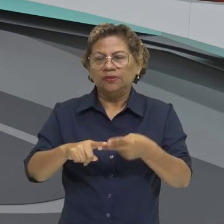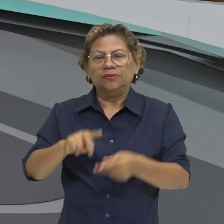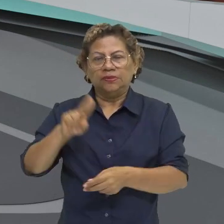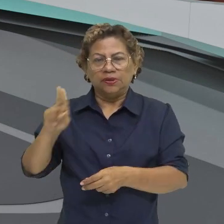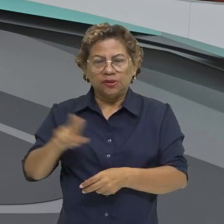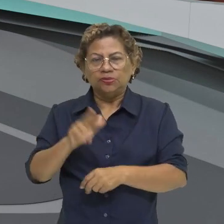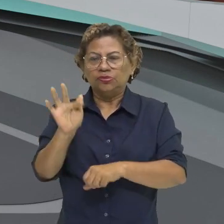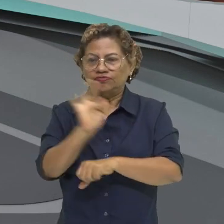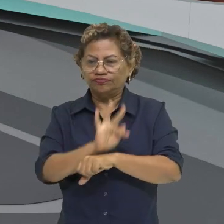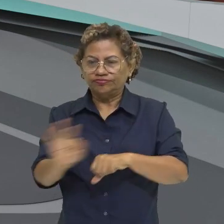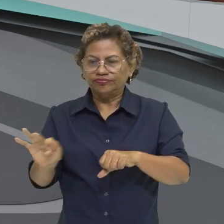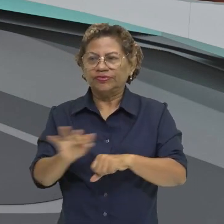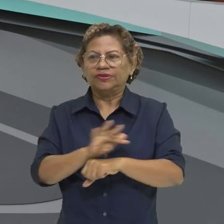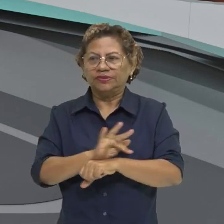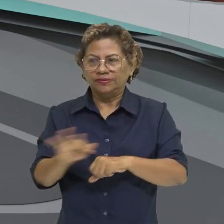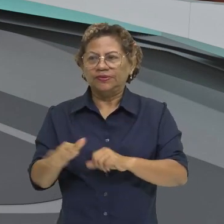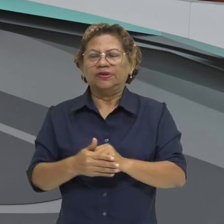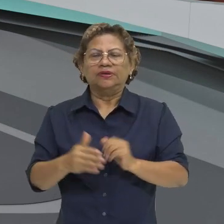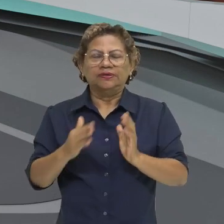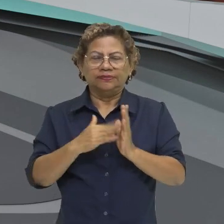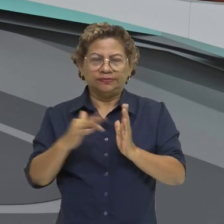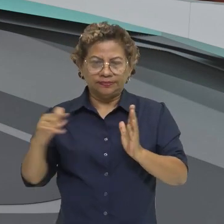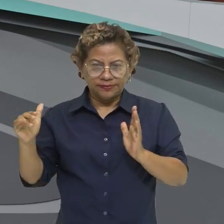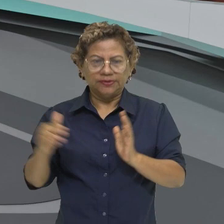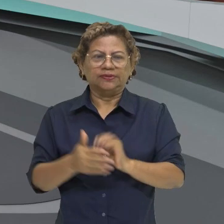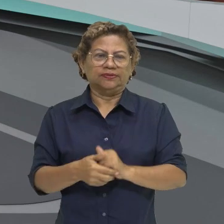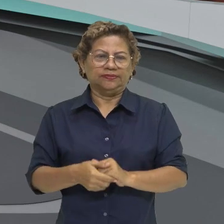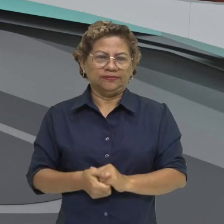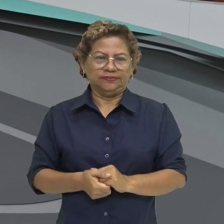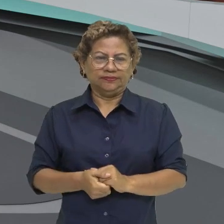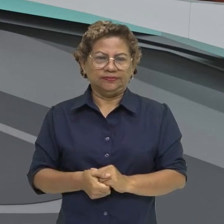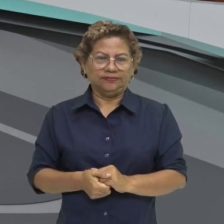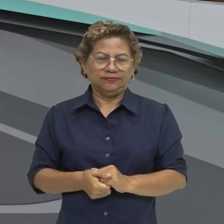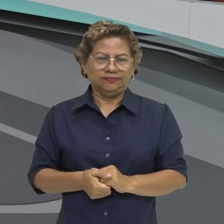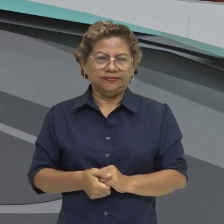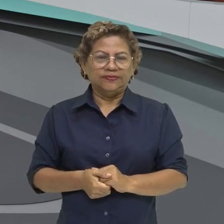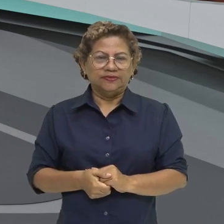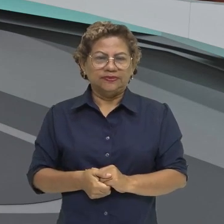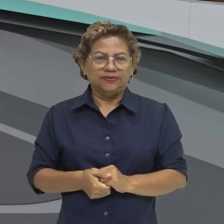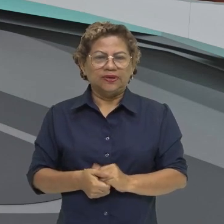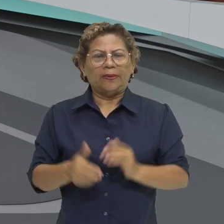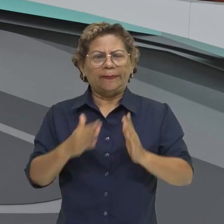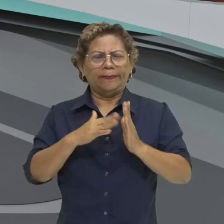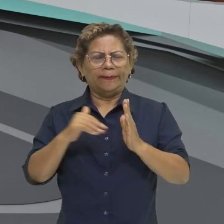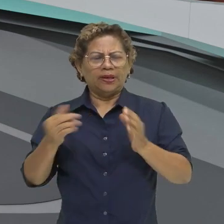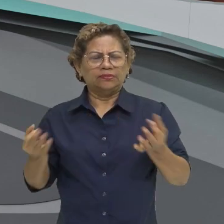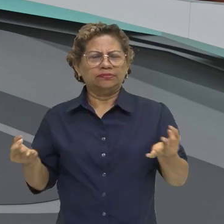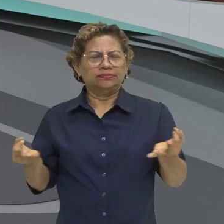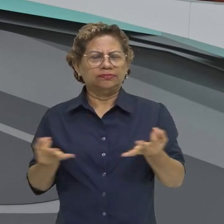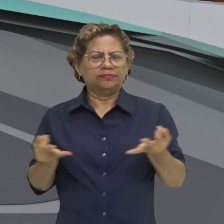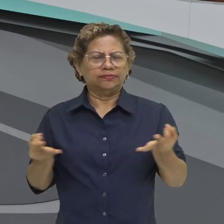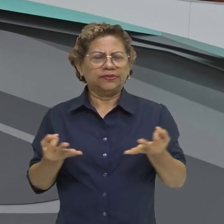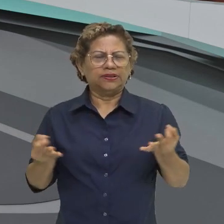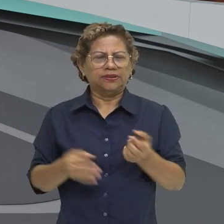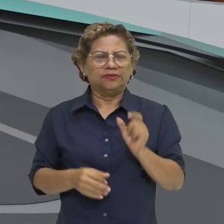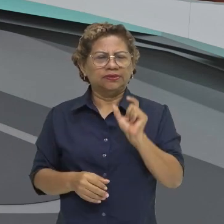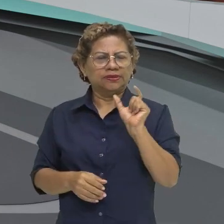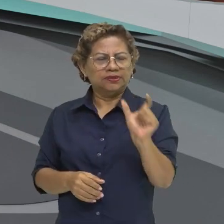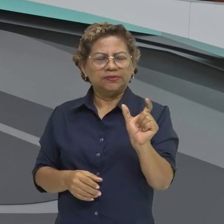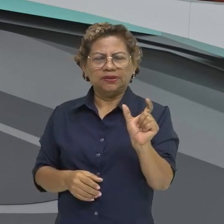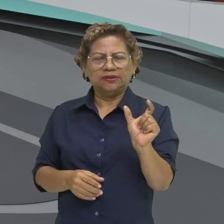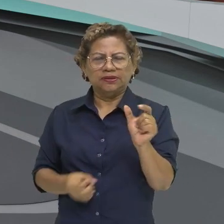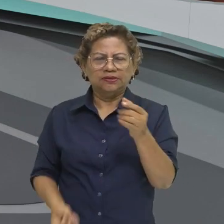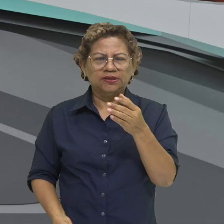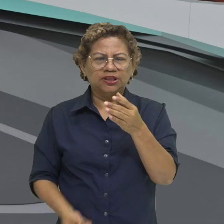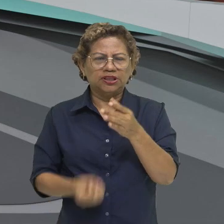né, da beleza das palavras, né, o arranjo estético, a composição das palavras,